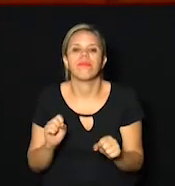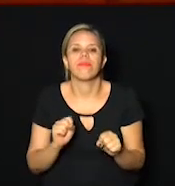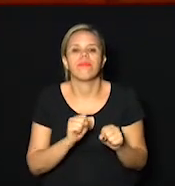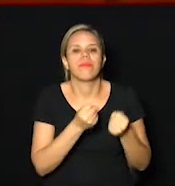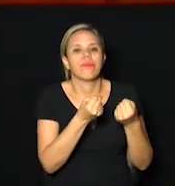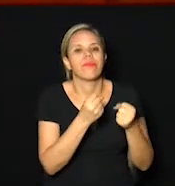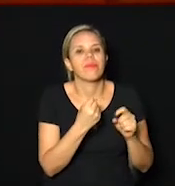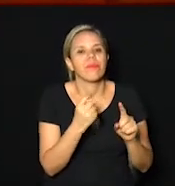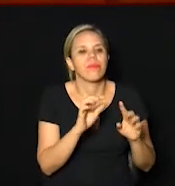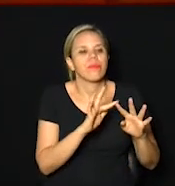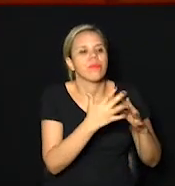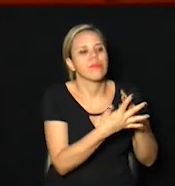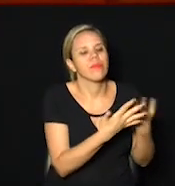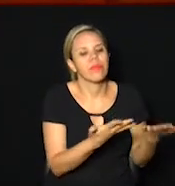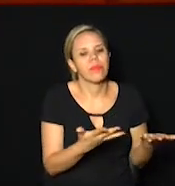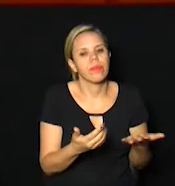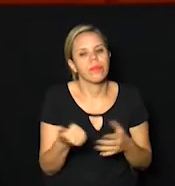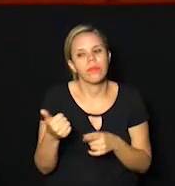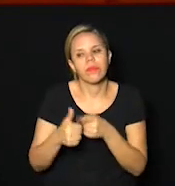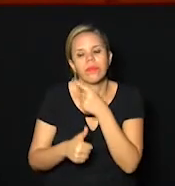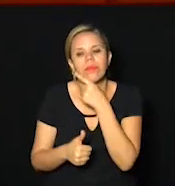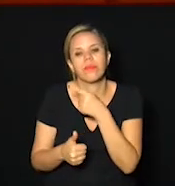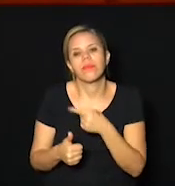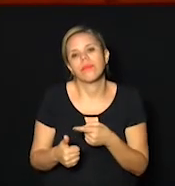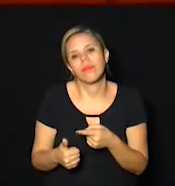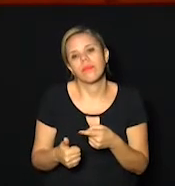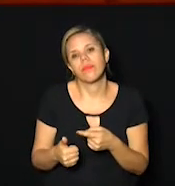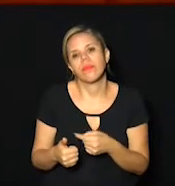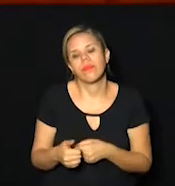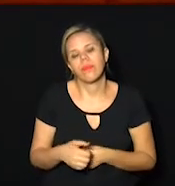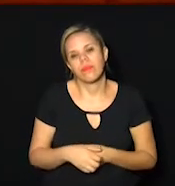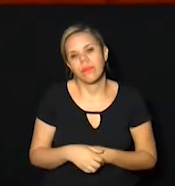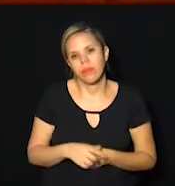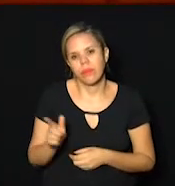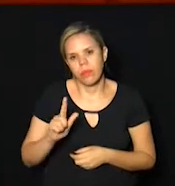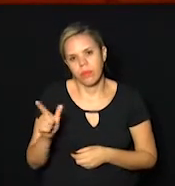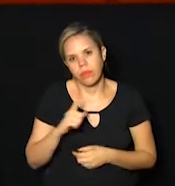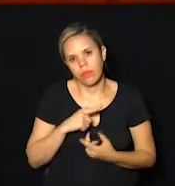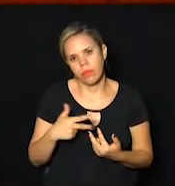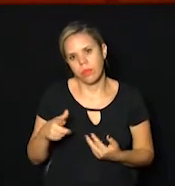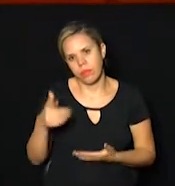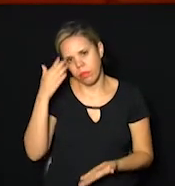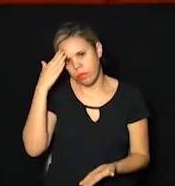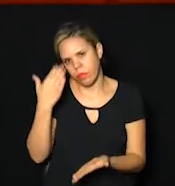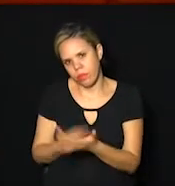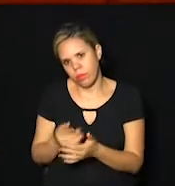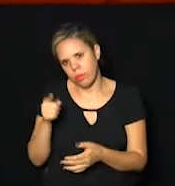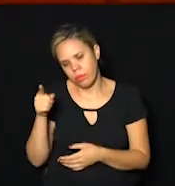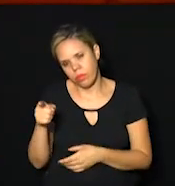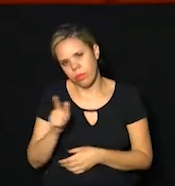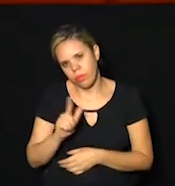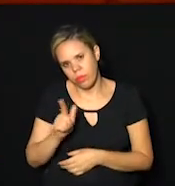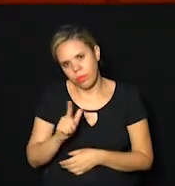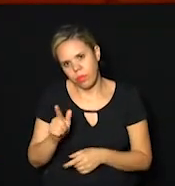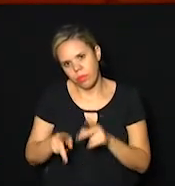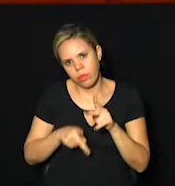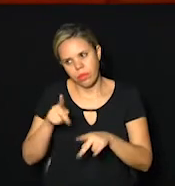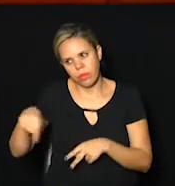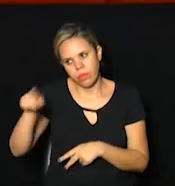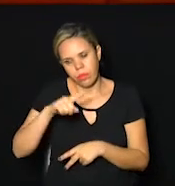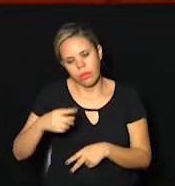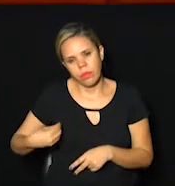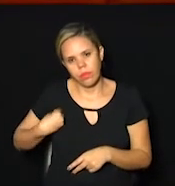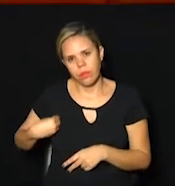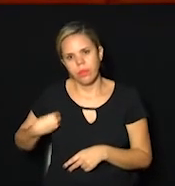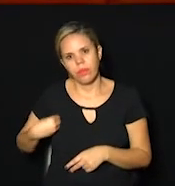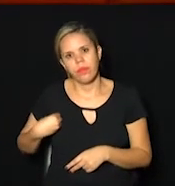isolamento. Primeiro, vamos pensar o seguinte. É óbvio que tem algo que você acredita. E é óbvio também que as pessoas estão